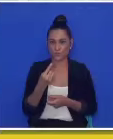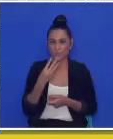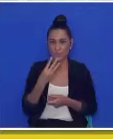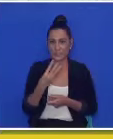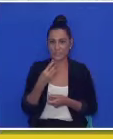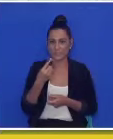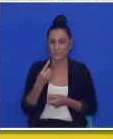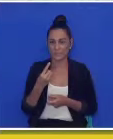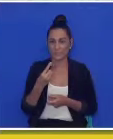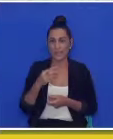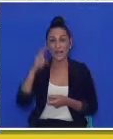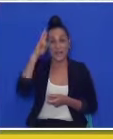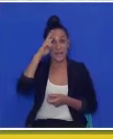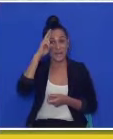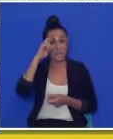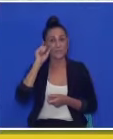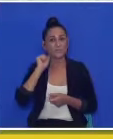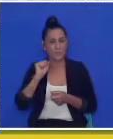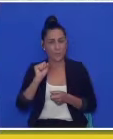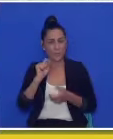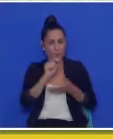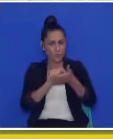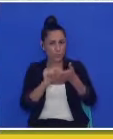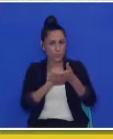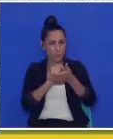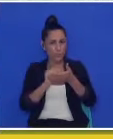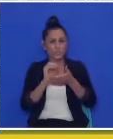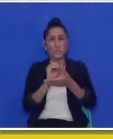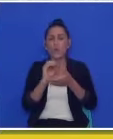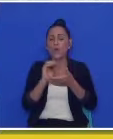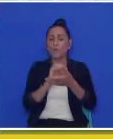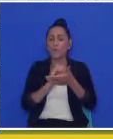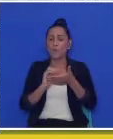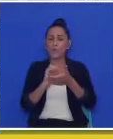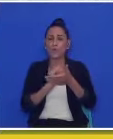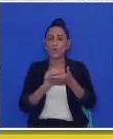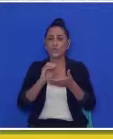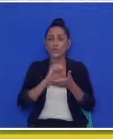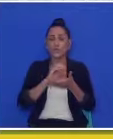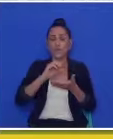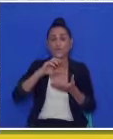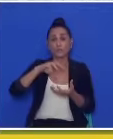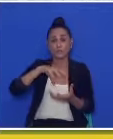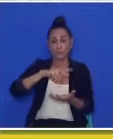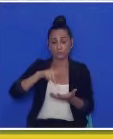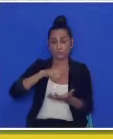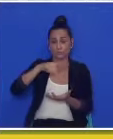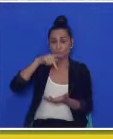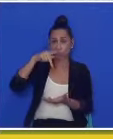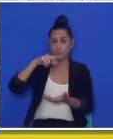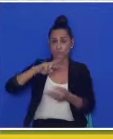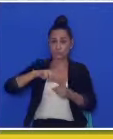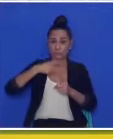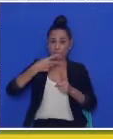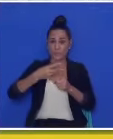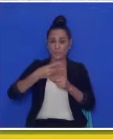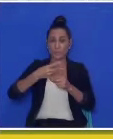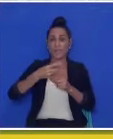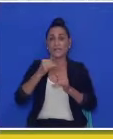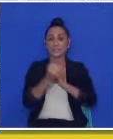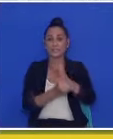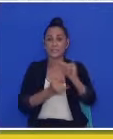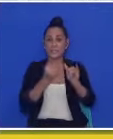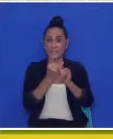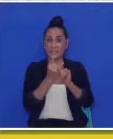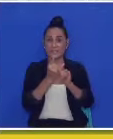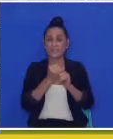31. Lembrando, você pode fazer sua aposta para o concurso especial da dupla de Páscoa numa lotérica perto de você ou pelos canais eletrônicos